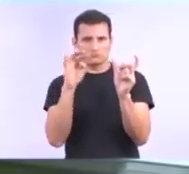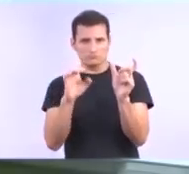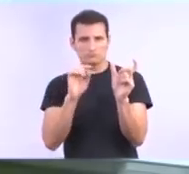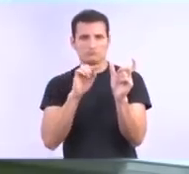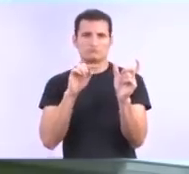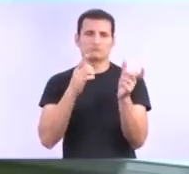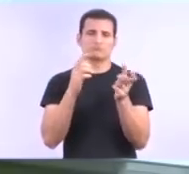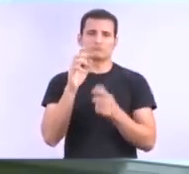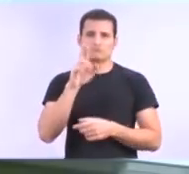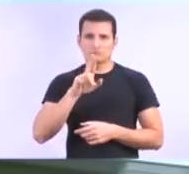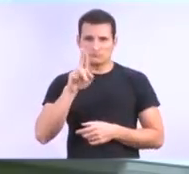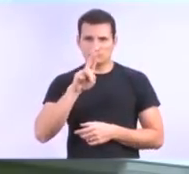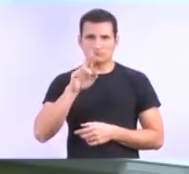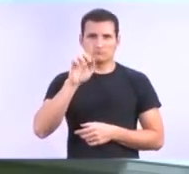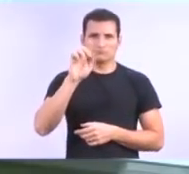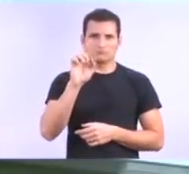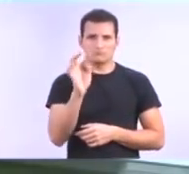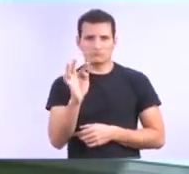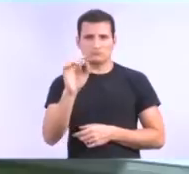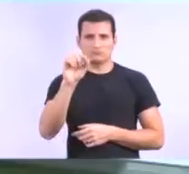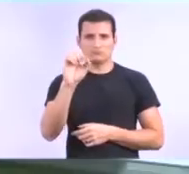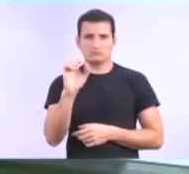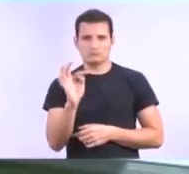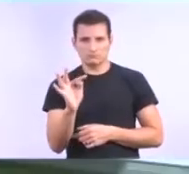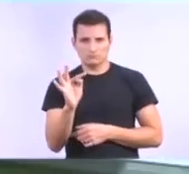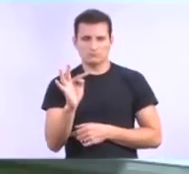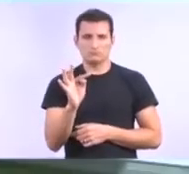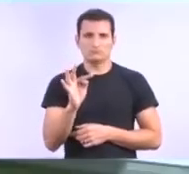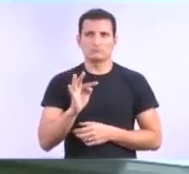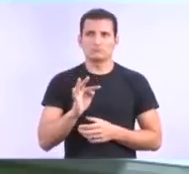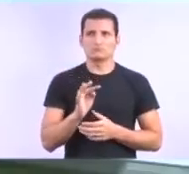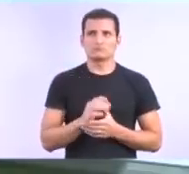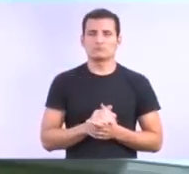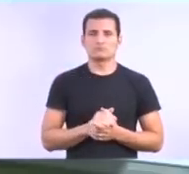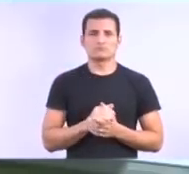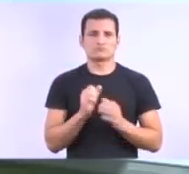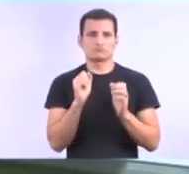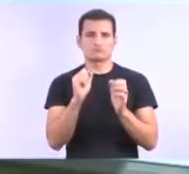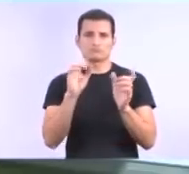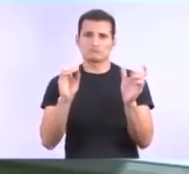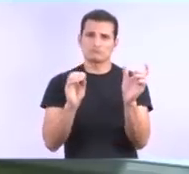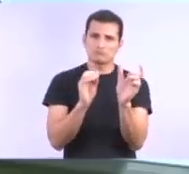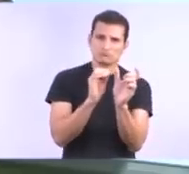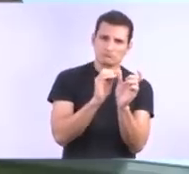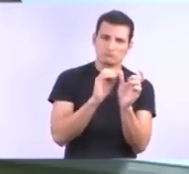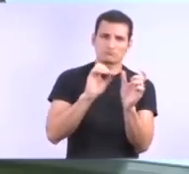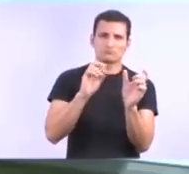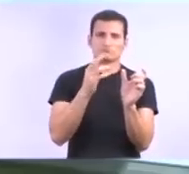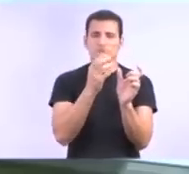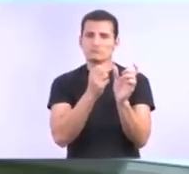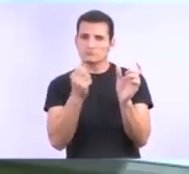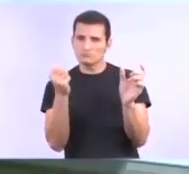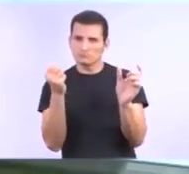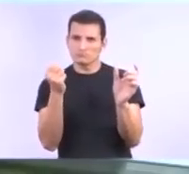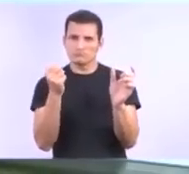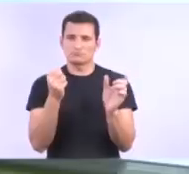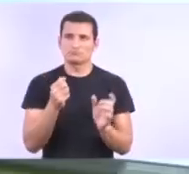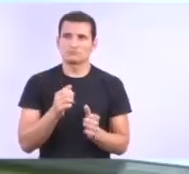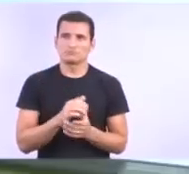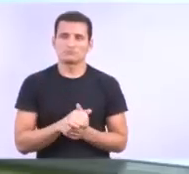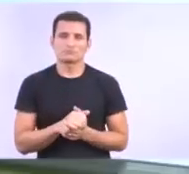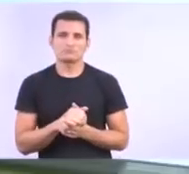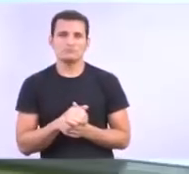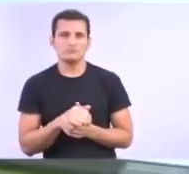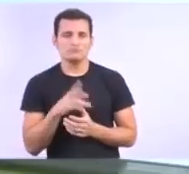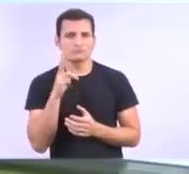os métodos get e set desse objeto, né, daquela classe, para poder atribuir um valor e para poder buscar um valor. Olha como ficaria